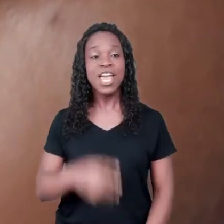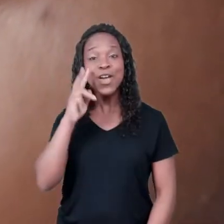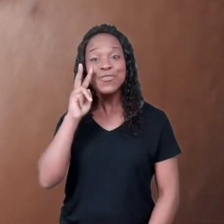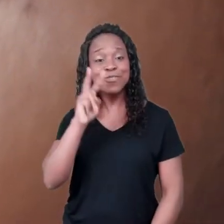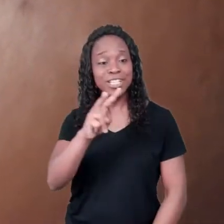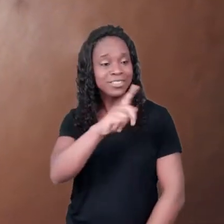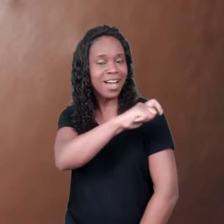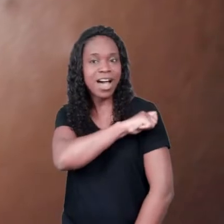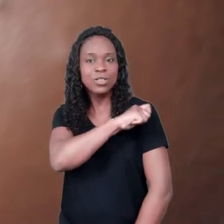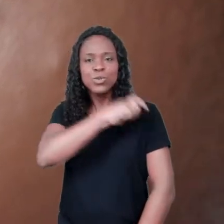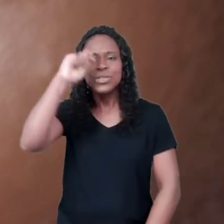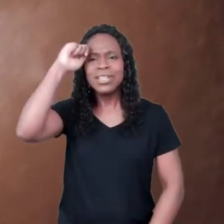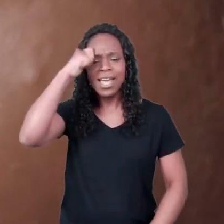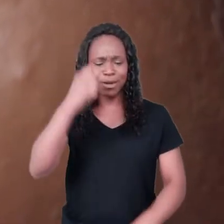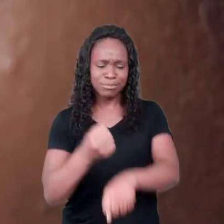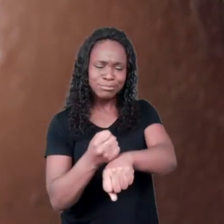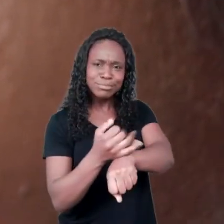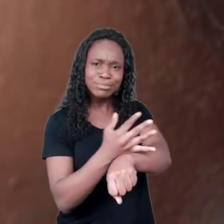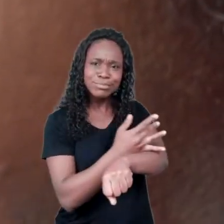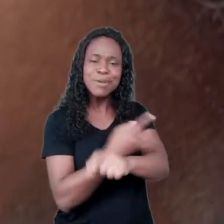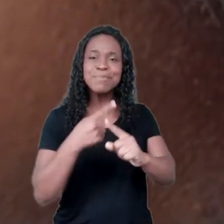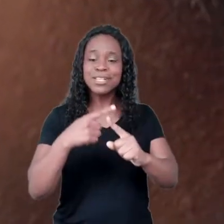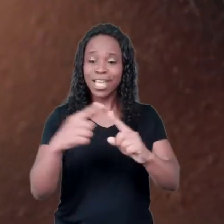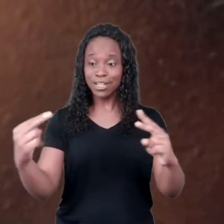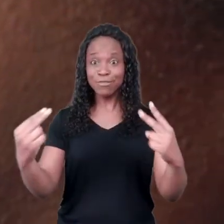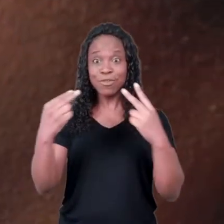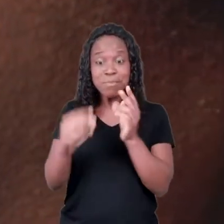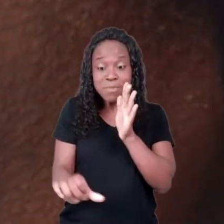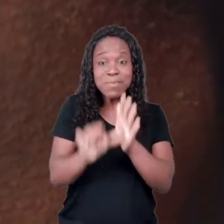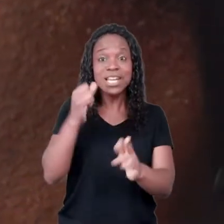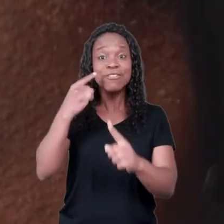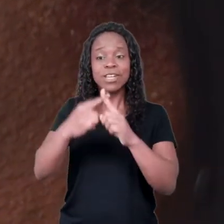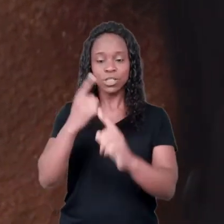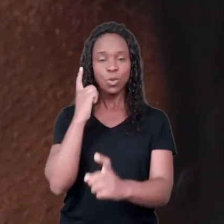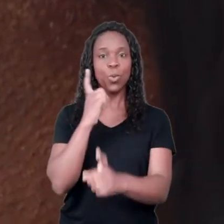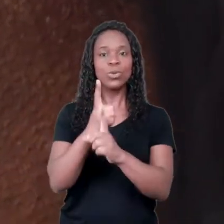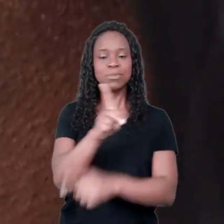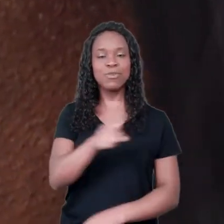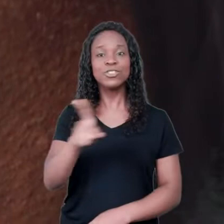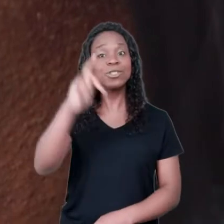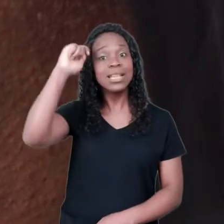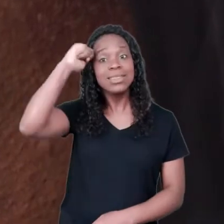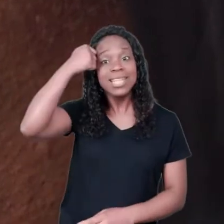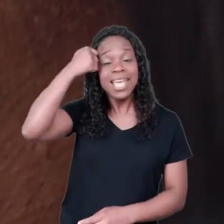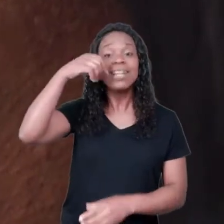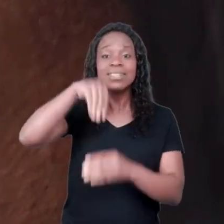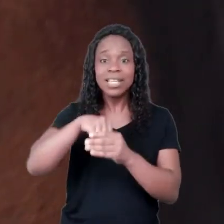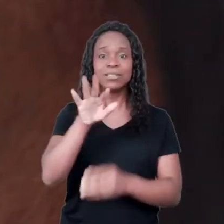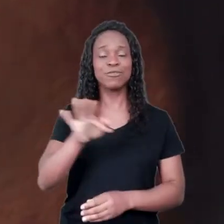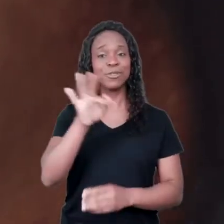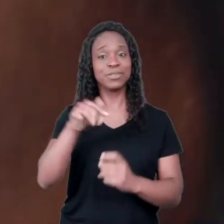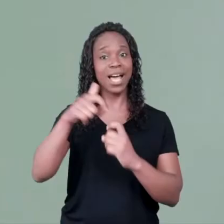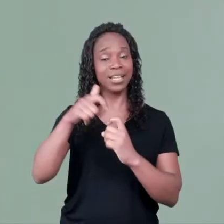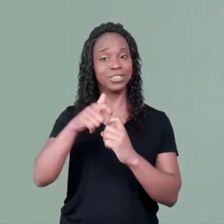Eu vejo os alunos negros chegando, eles se emocionam porque pela primeira vez na vida eles encontraram uma professora negra numa faculdade